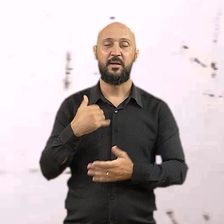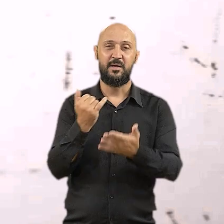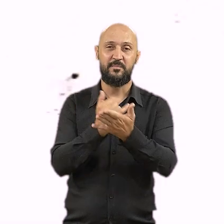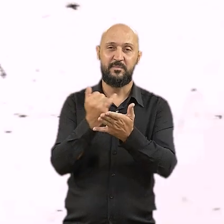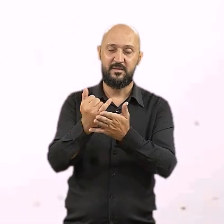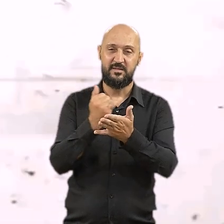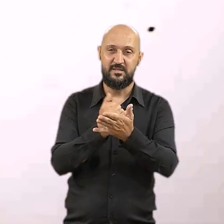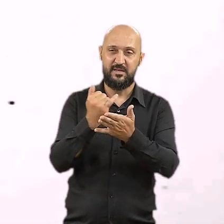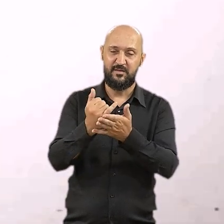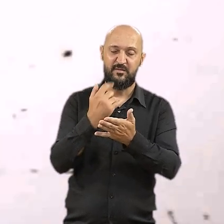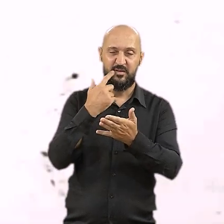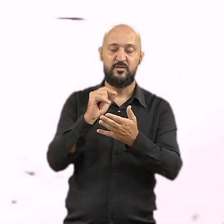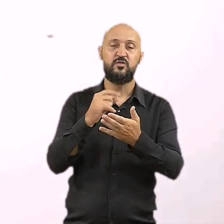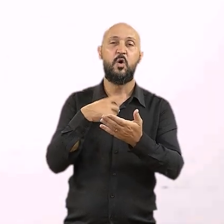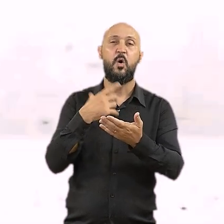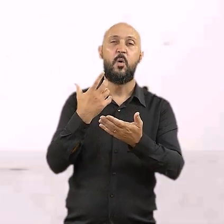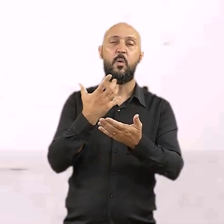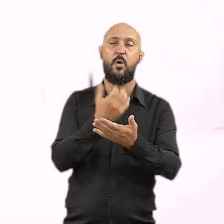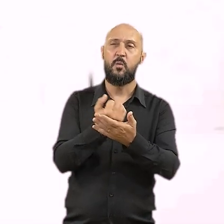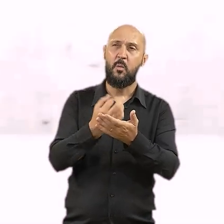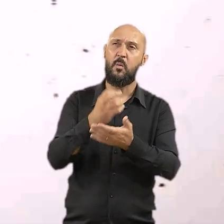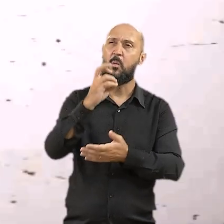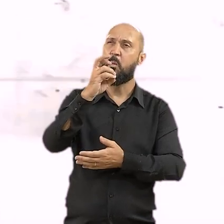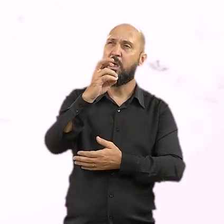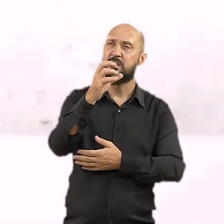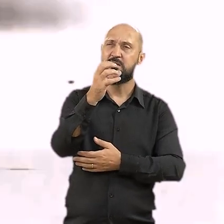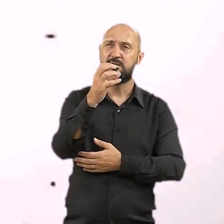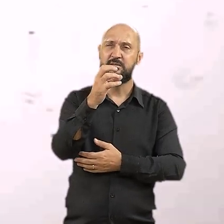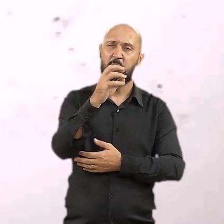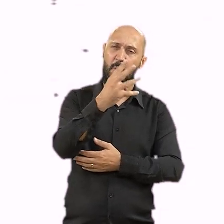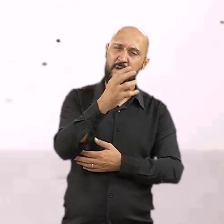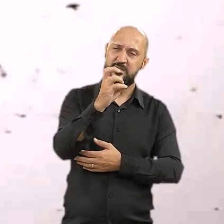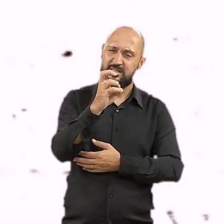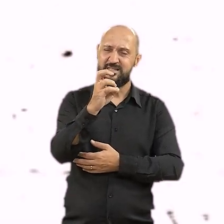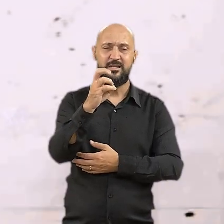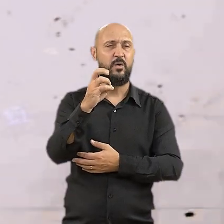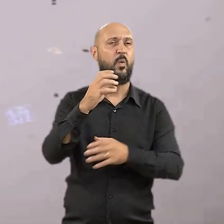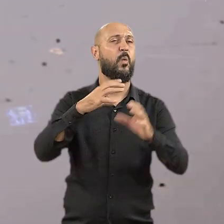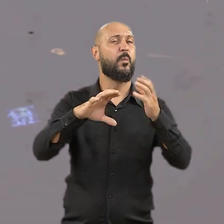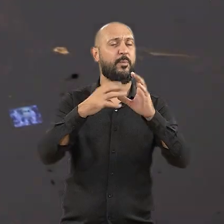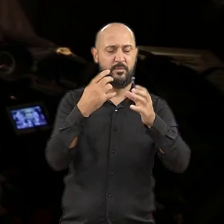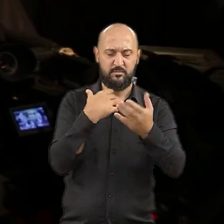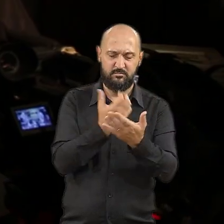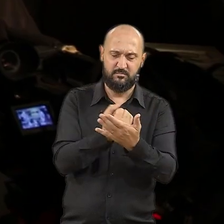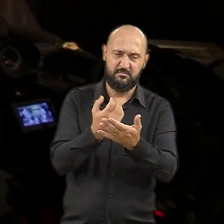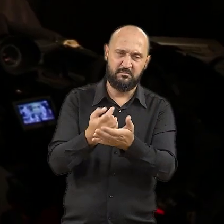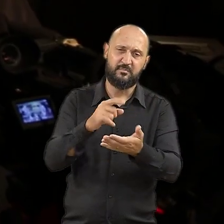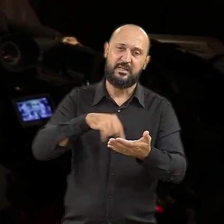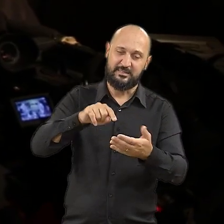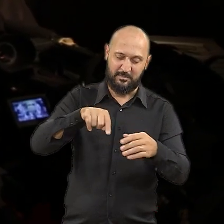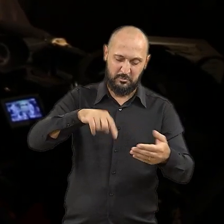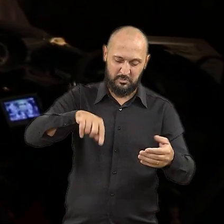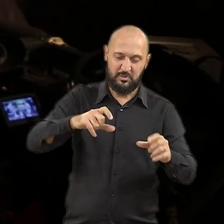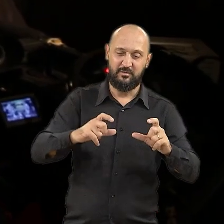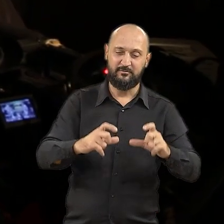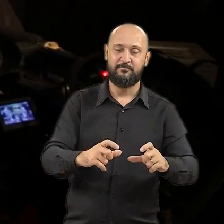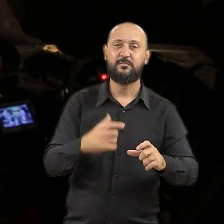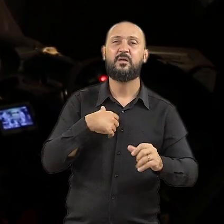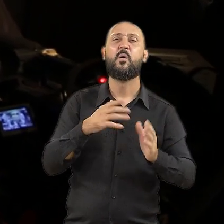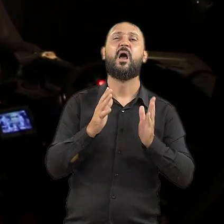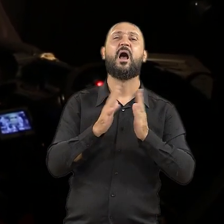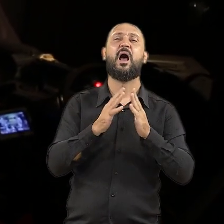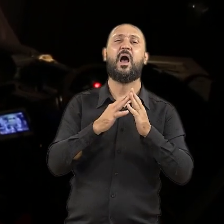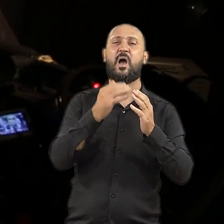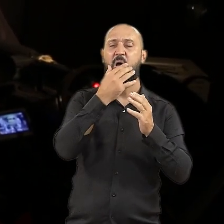Para me inscrever no Pixinguinha, tinha que mandar uma fita com umas 4, 5 canções, né, tal. Uma E eu estava demo, com assim. tudo pronto, uma demozinha, mas ia